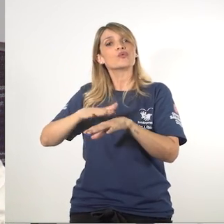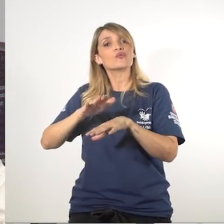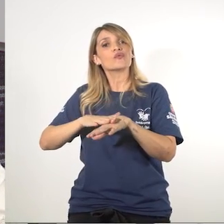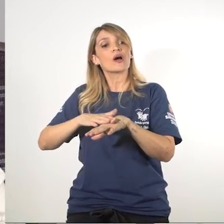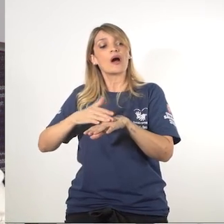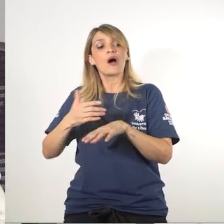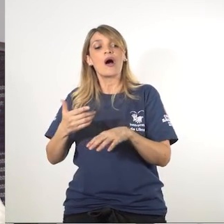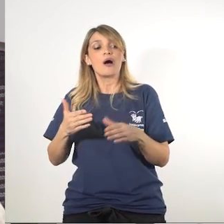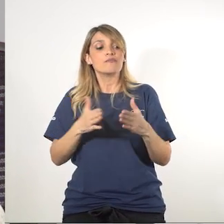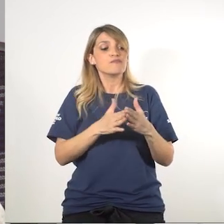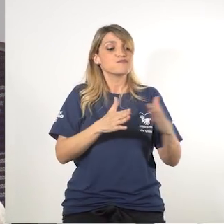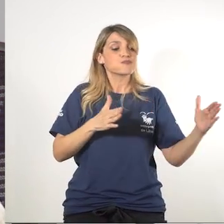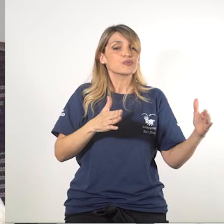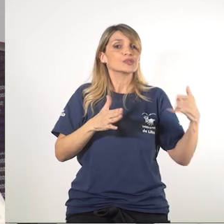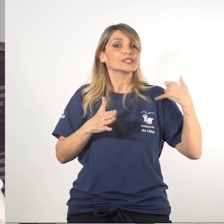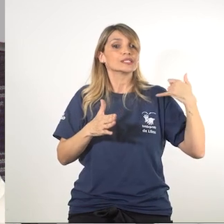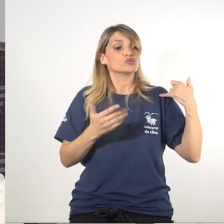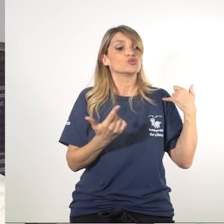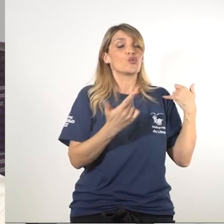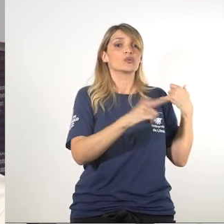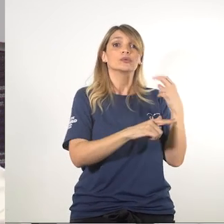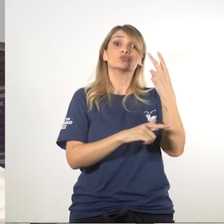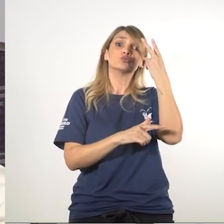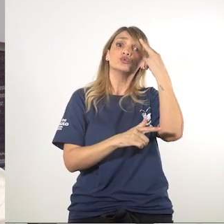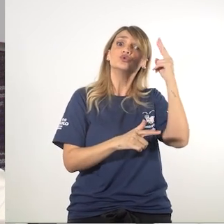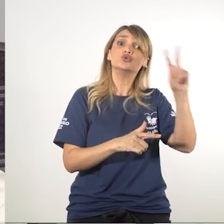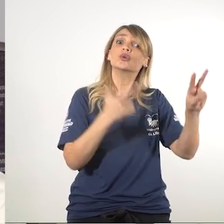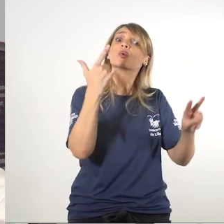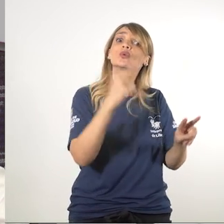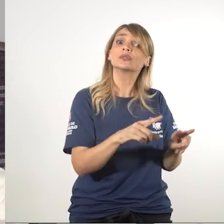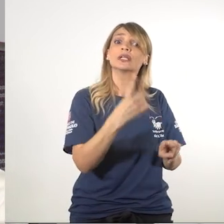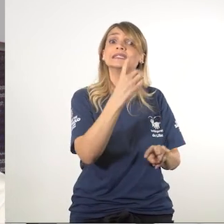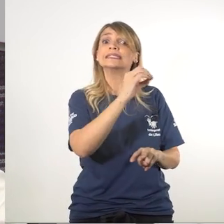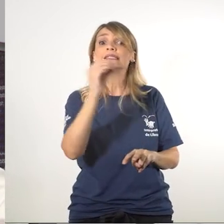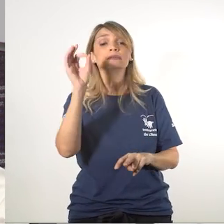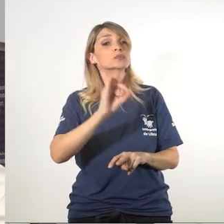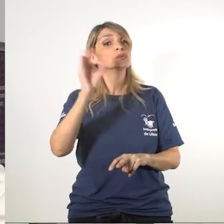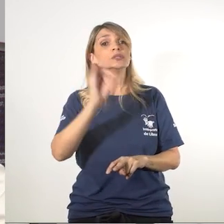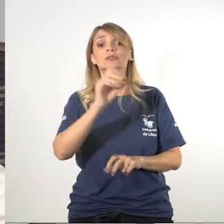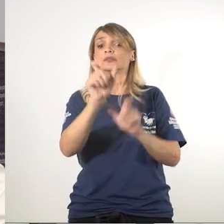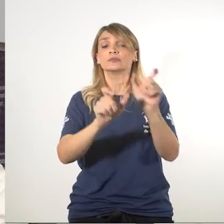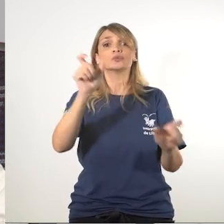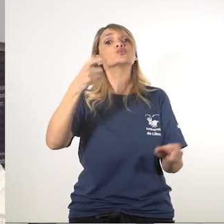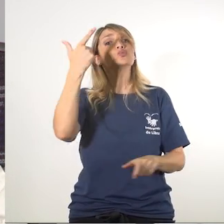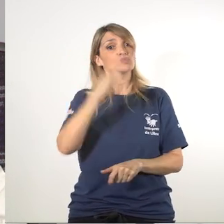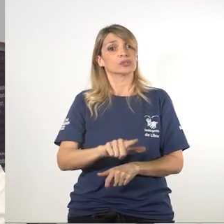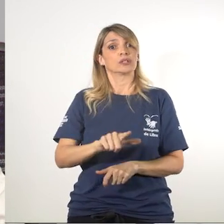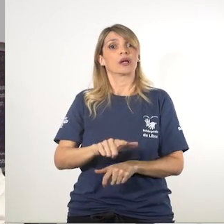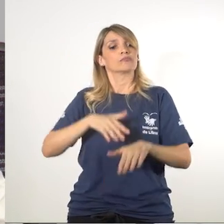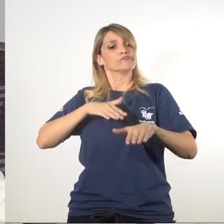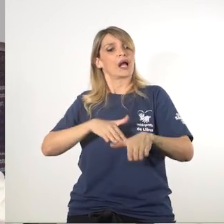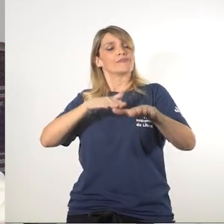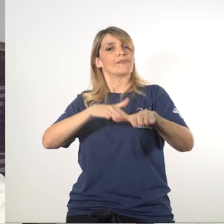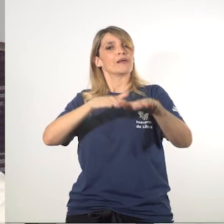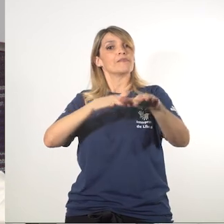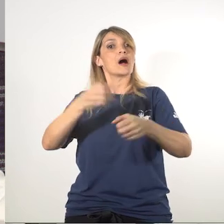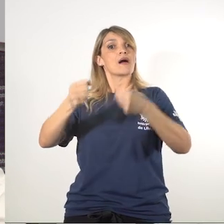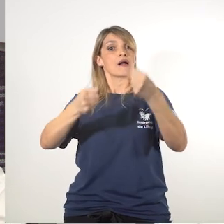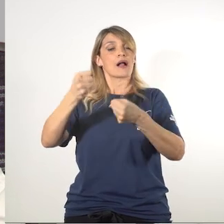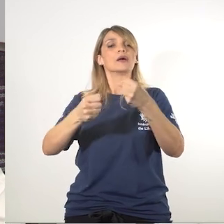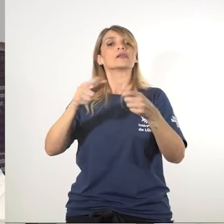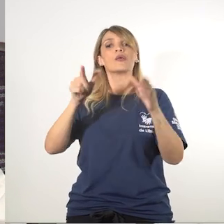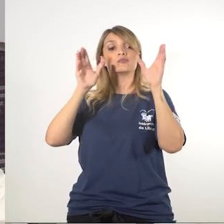etária, em 2 dias a gente consegue vacinar quase que 100% das pessoas. Então nós vamos concentrar a vacinação de